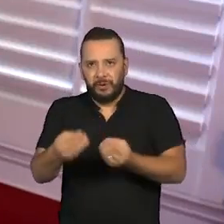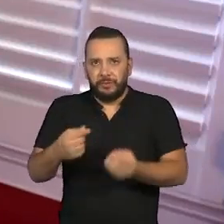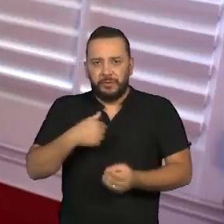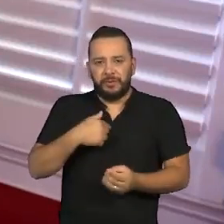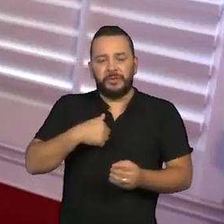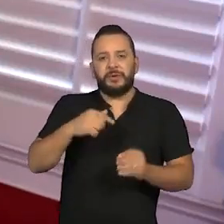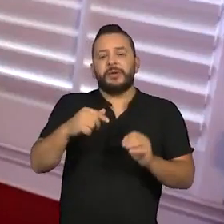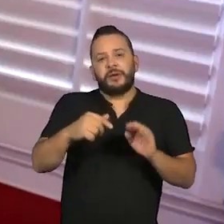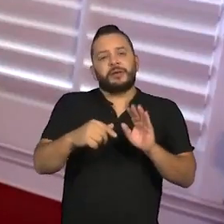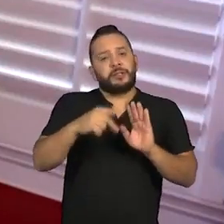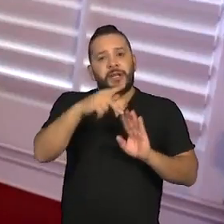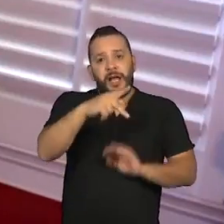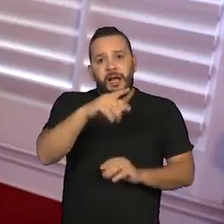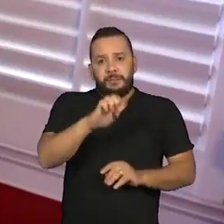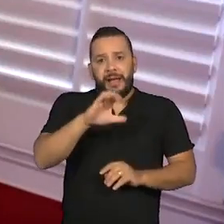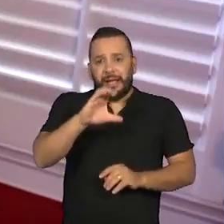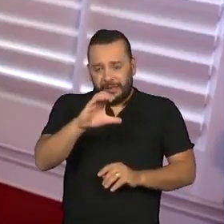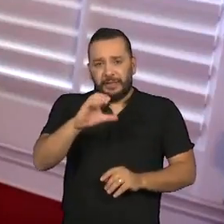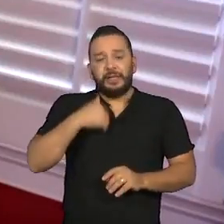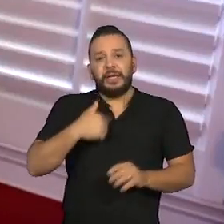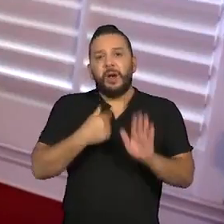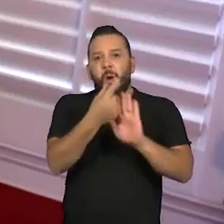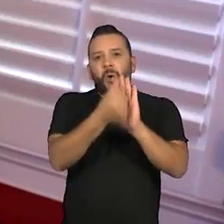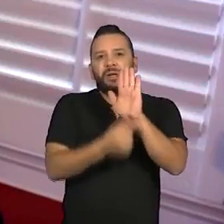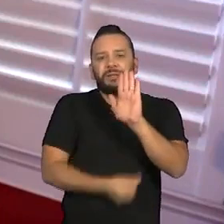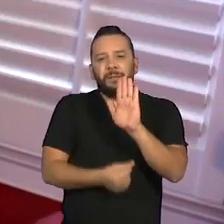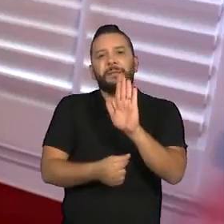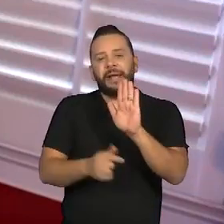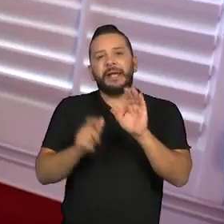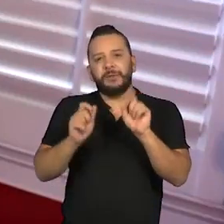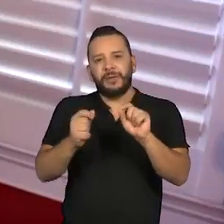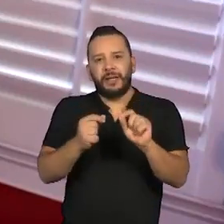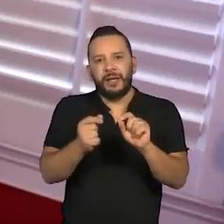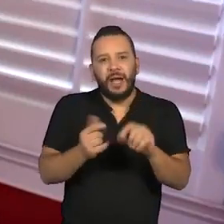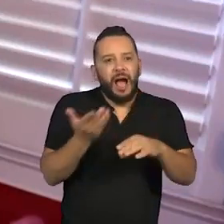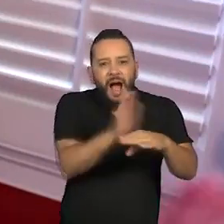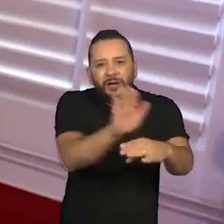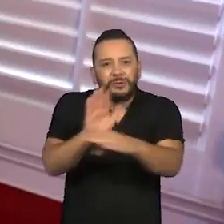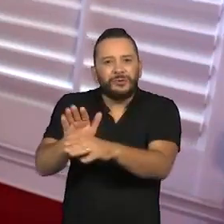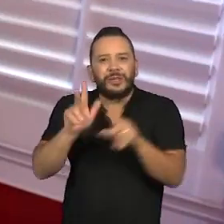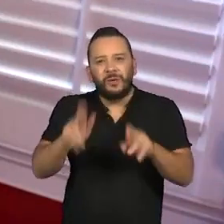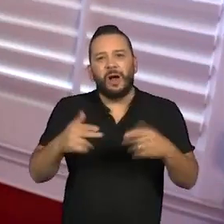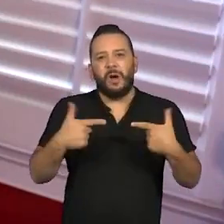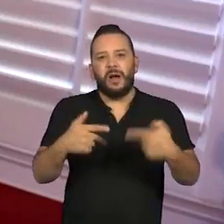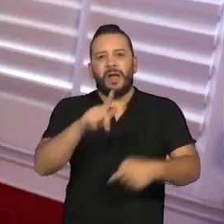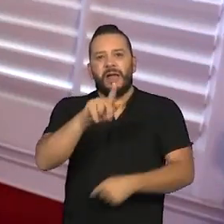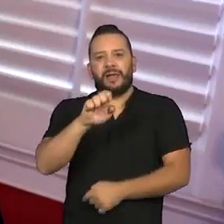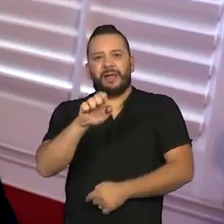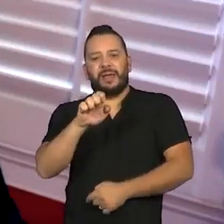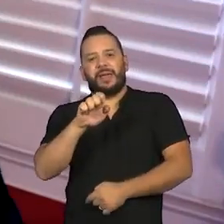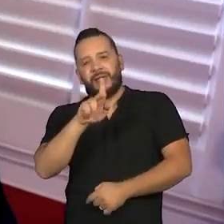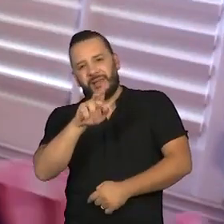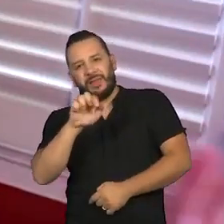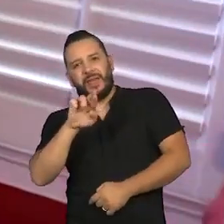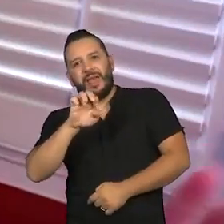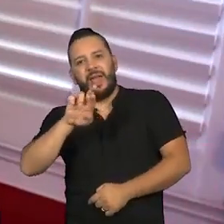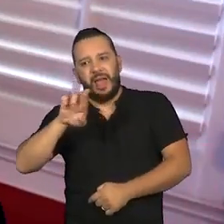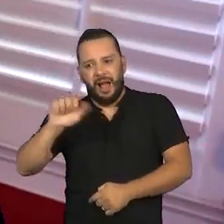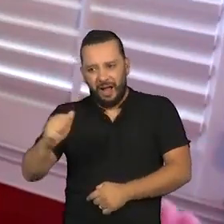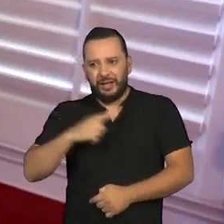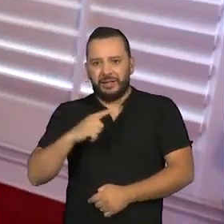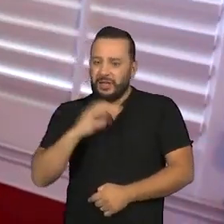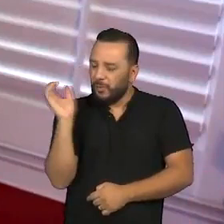chamada PEC do Orçamento de Guerra, prevê essa ação maior do Banco Central, com mais instrumentos, então uma atuação